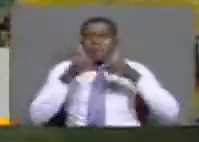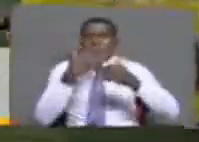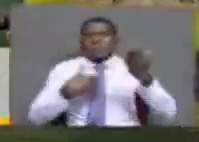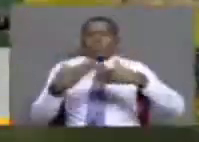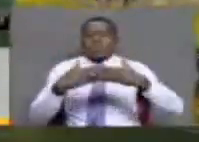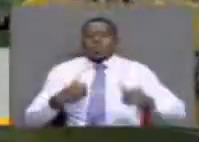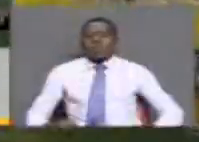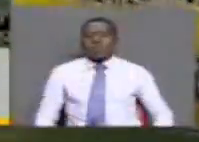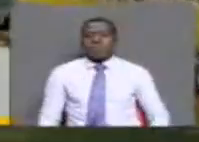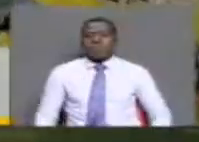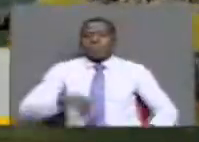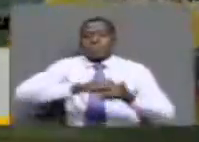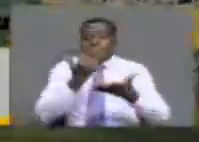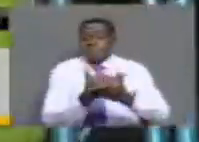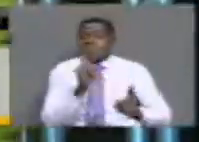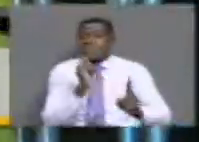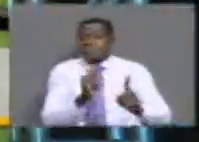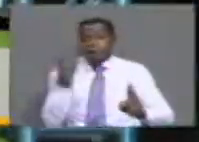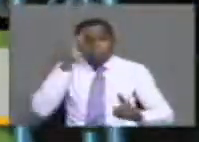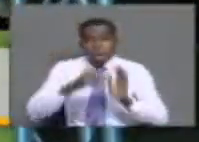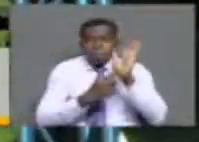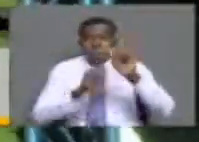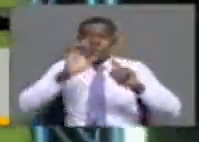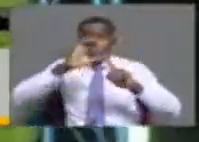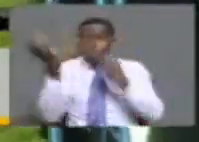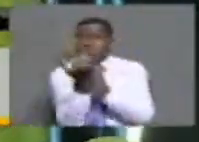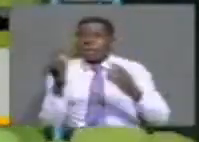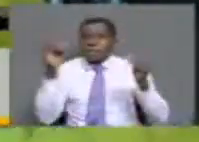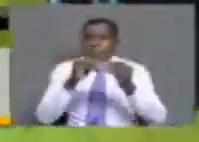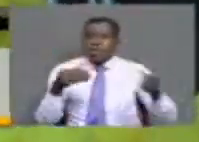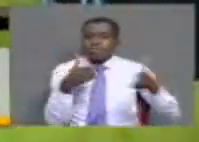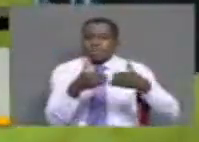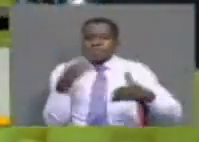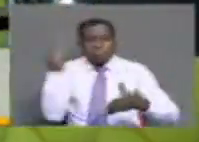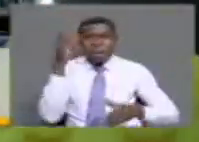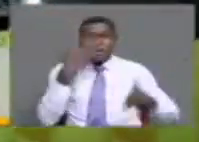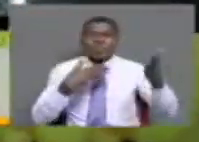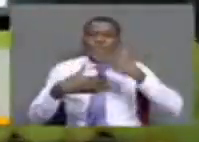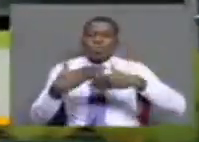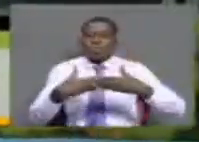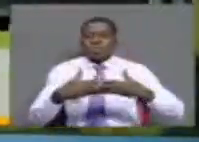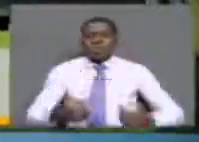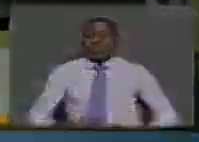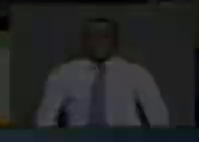este projeto, pretende-se mostrar uma cultura mais próxima ao cidadão.